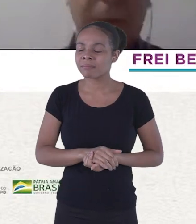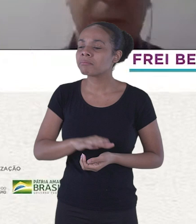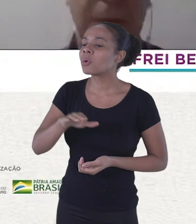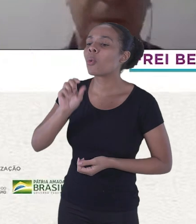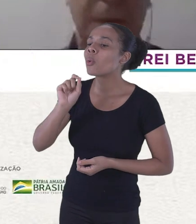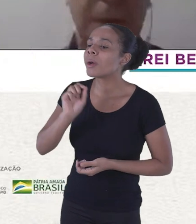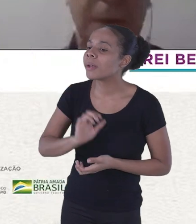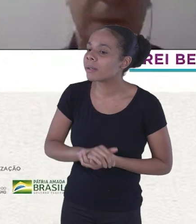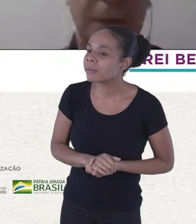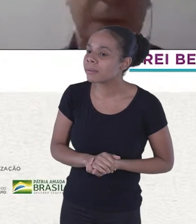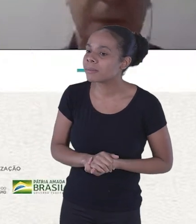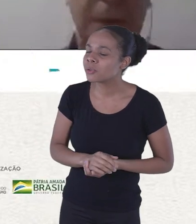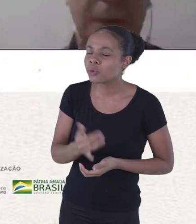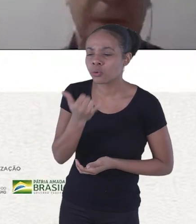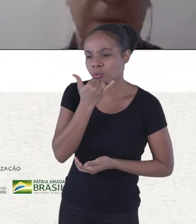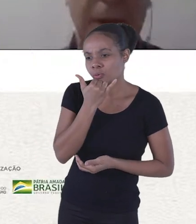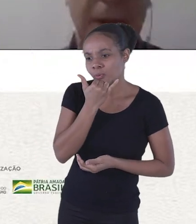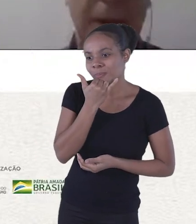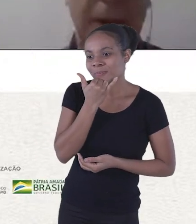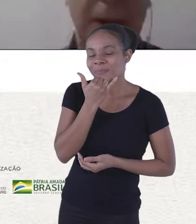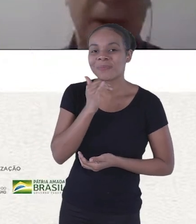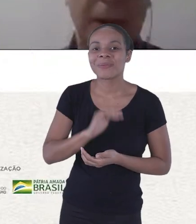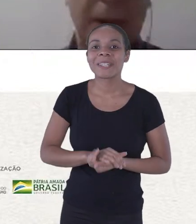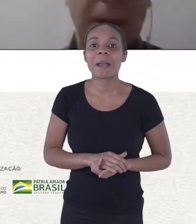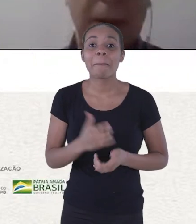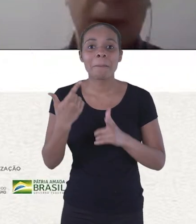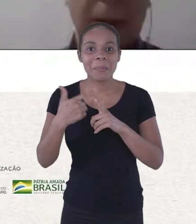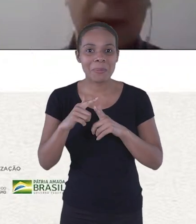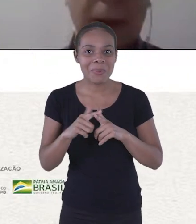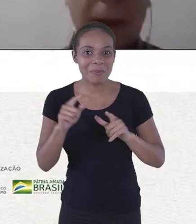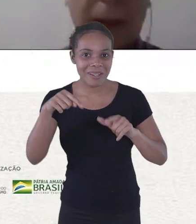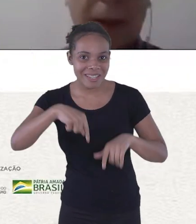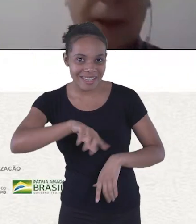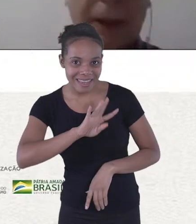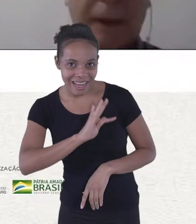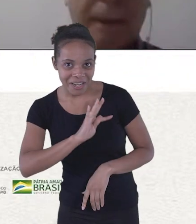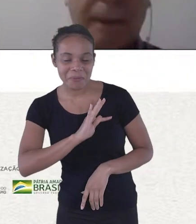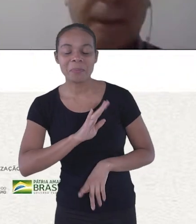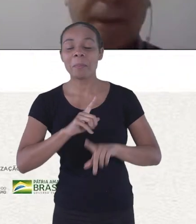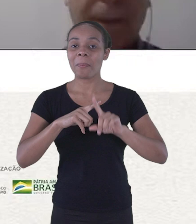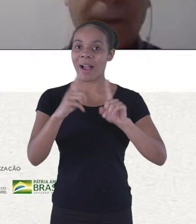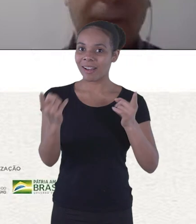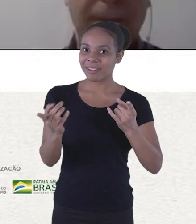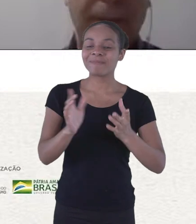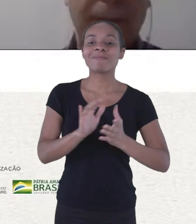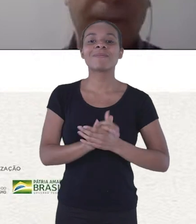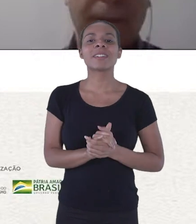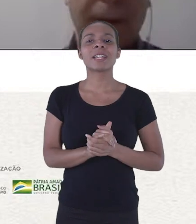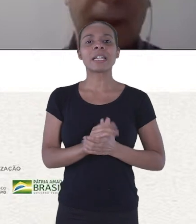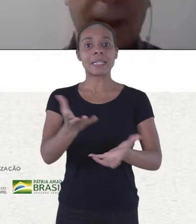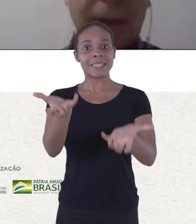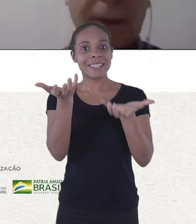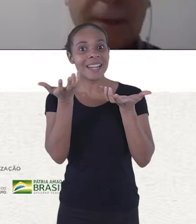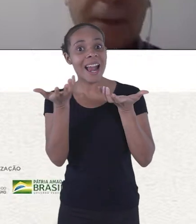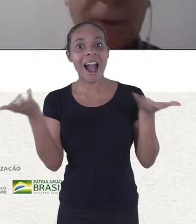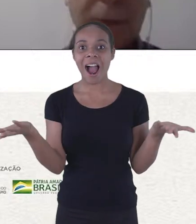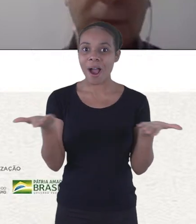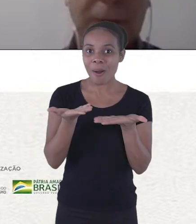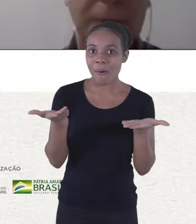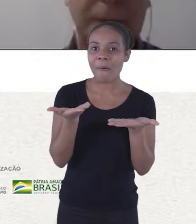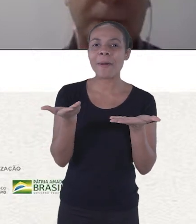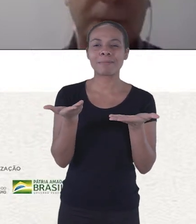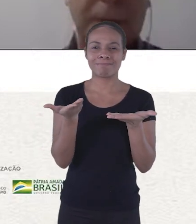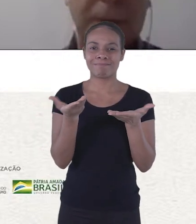Quem? Desculpa. Eu considero de uma certa forma uma comemoração. Então eu queria agora dar a palavra